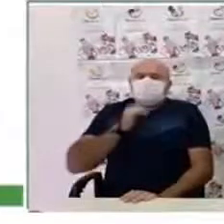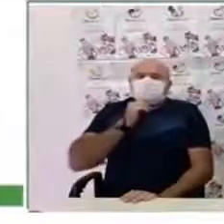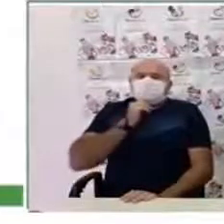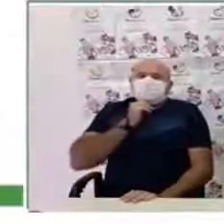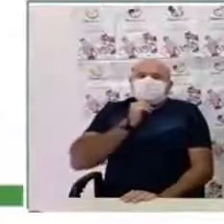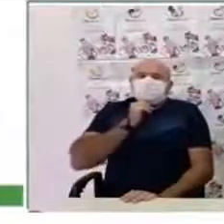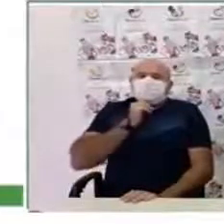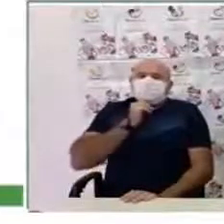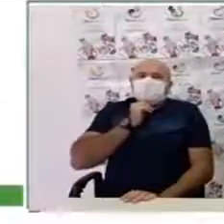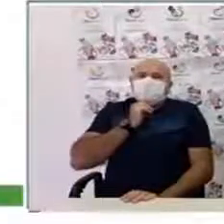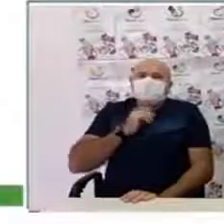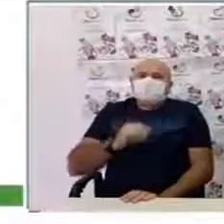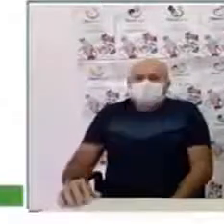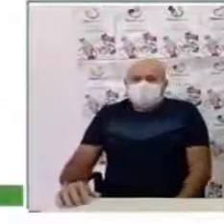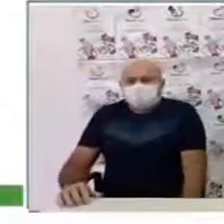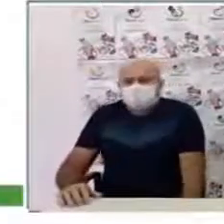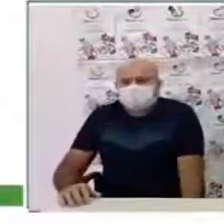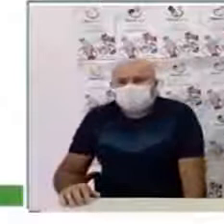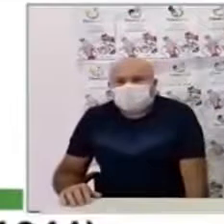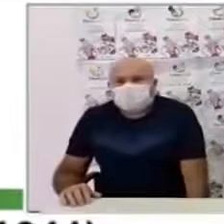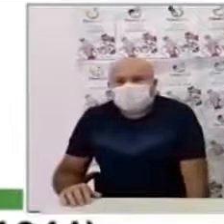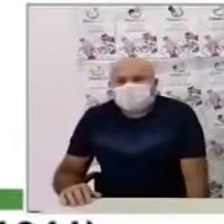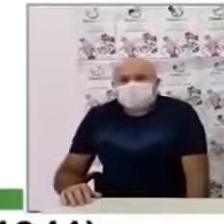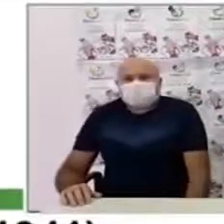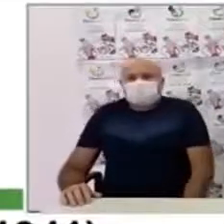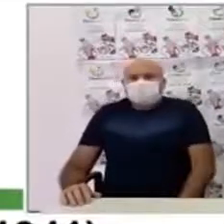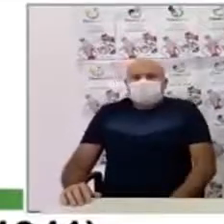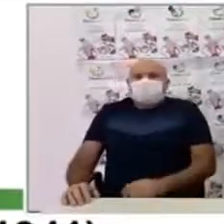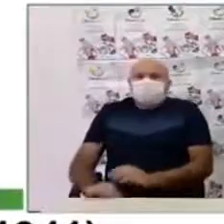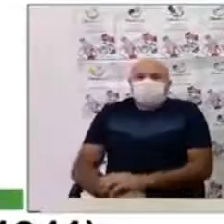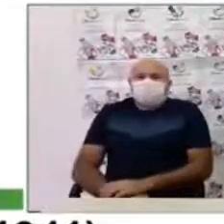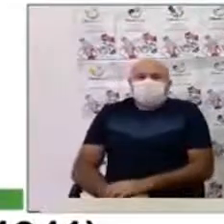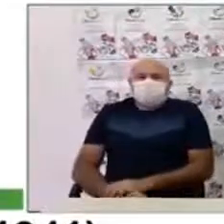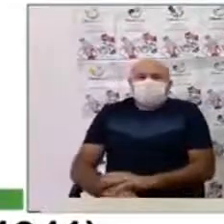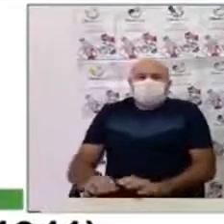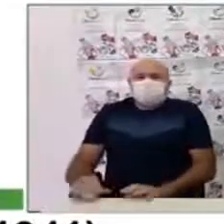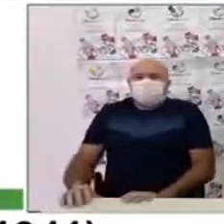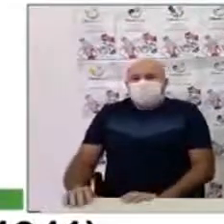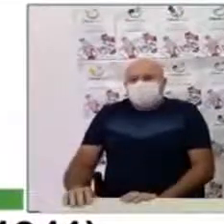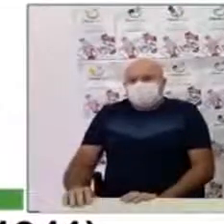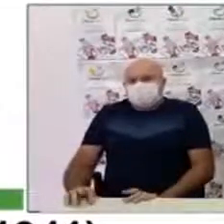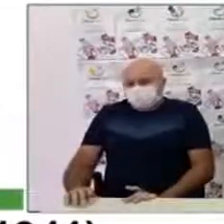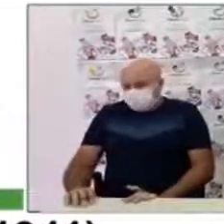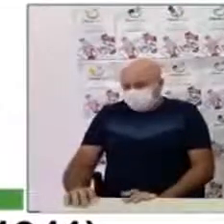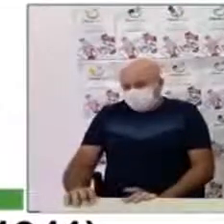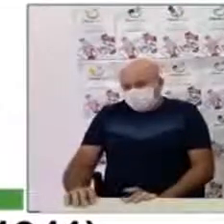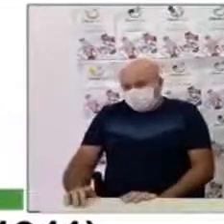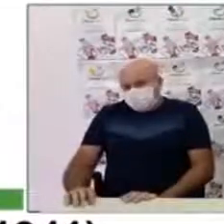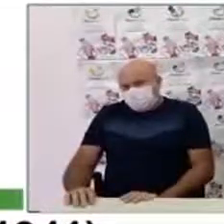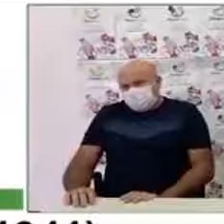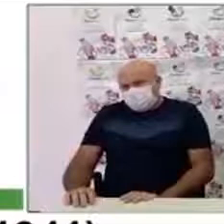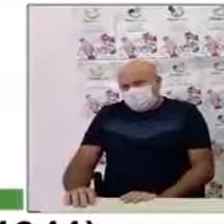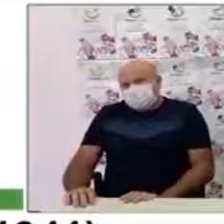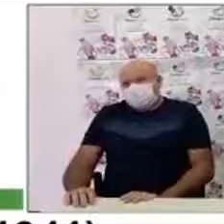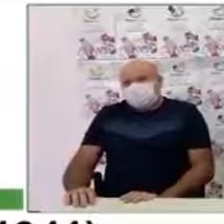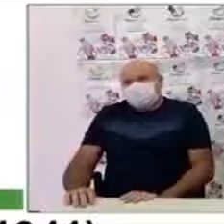slide, por gentileza, no próximo slide, como estou falando agora, o experimento, você observa que ele tinha um